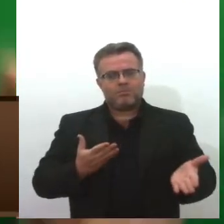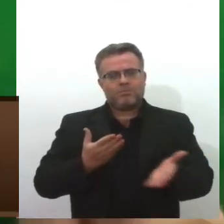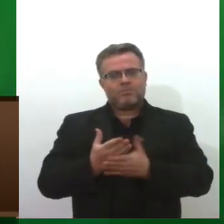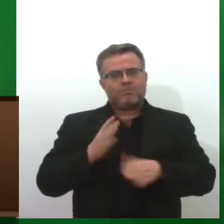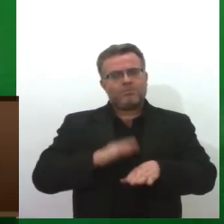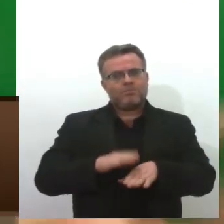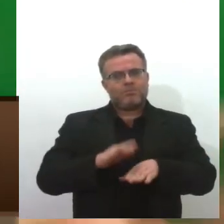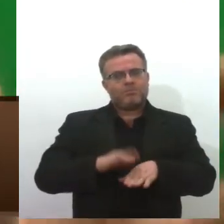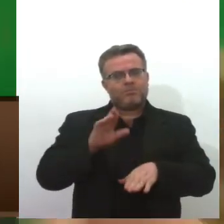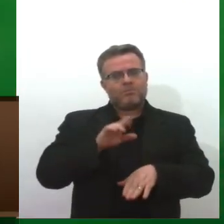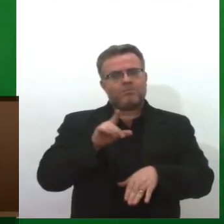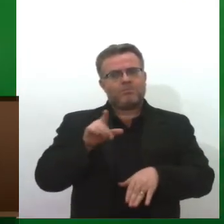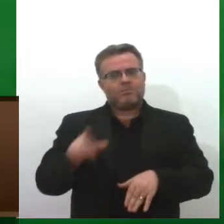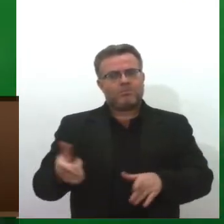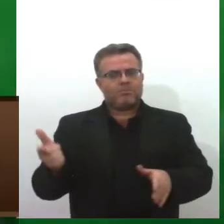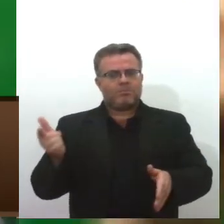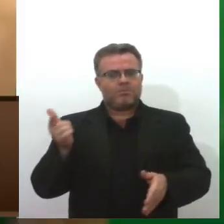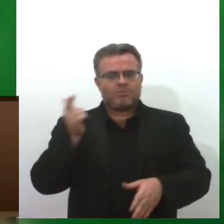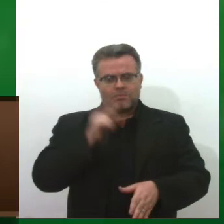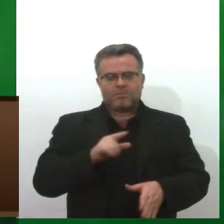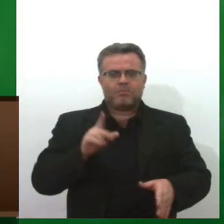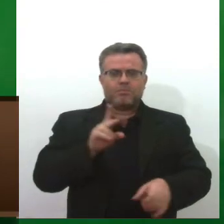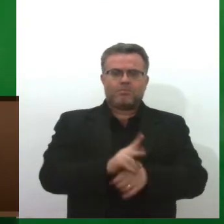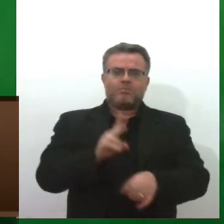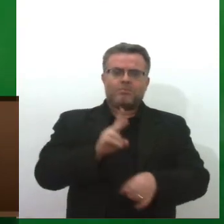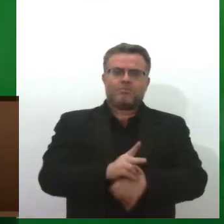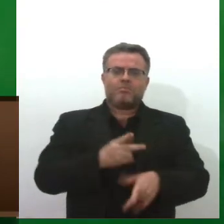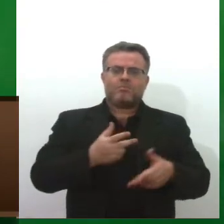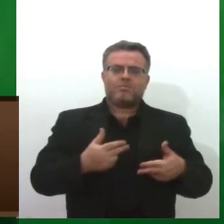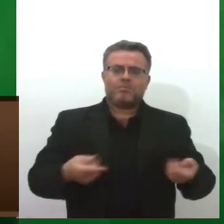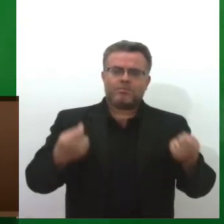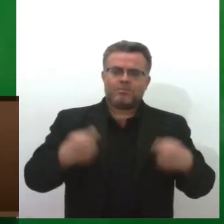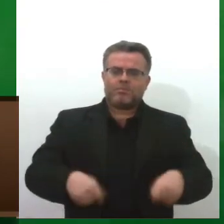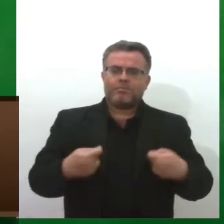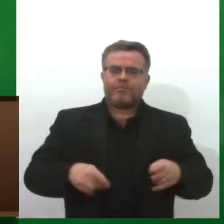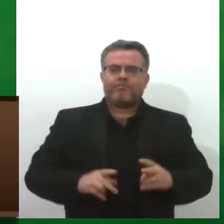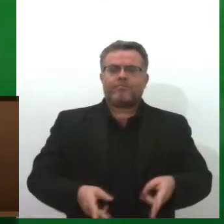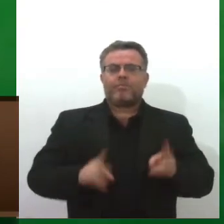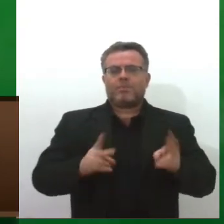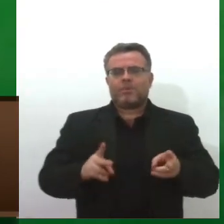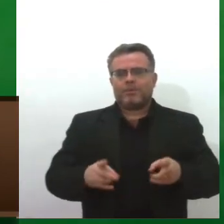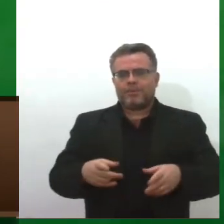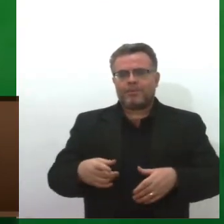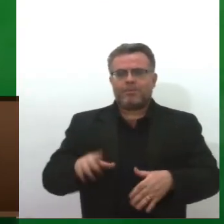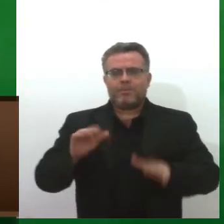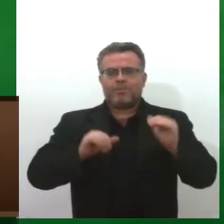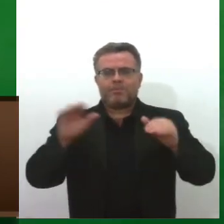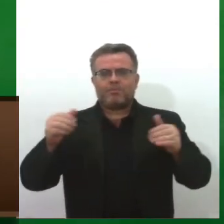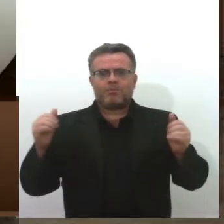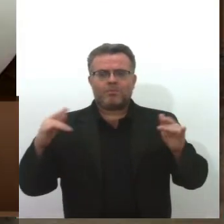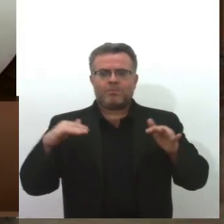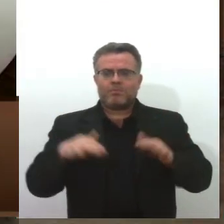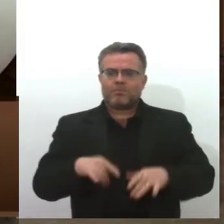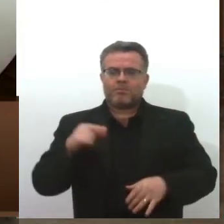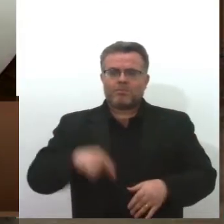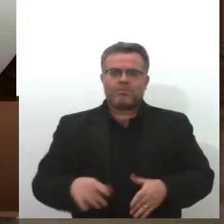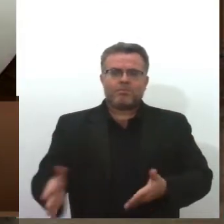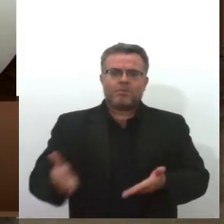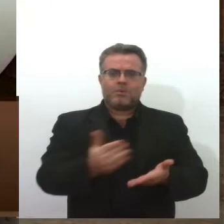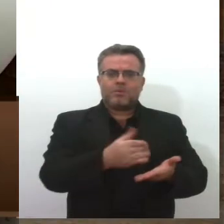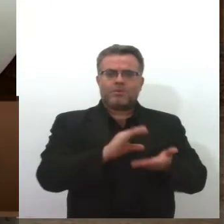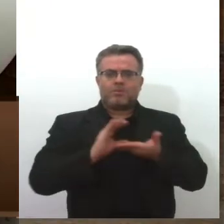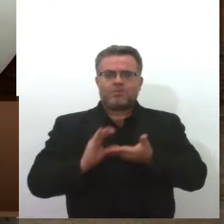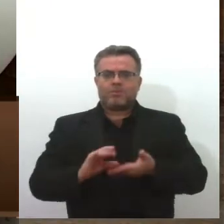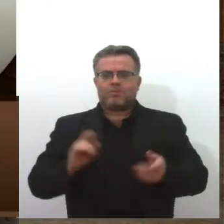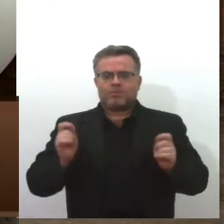venda e que tome conta desse equipamento, que deverá, inclusive, trazer receitas para o nosso Estado. Perfeito, acho que esse é o